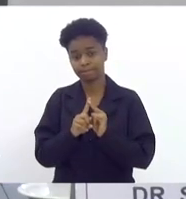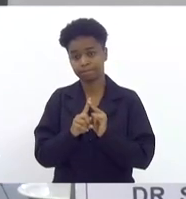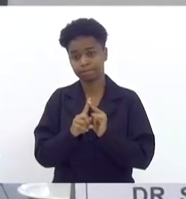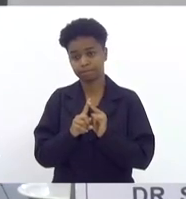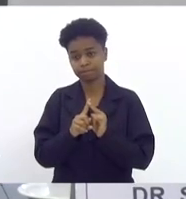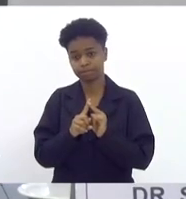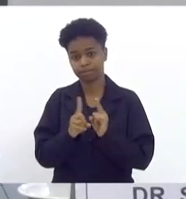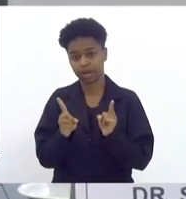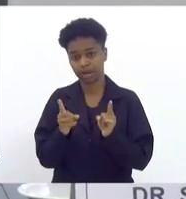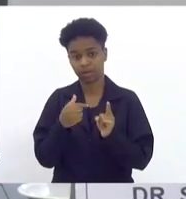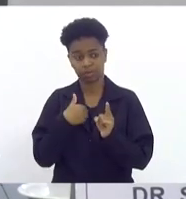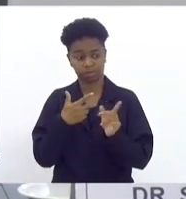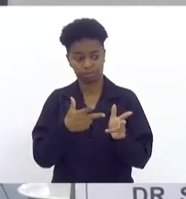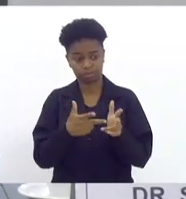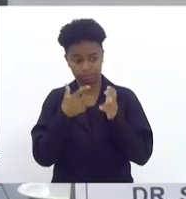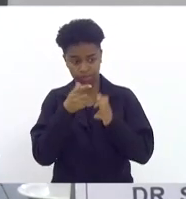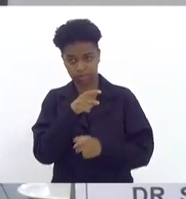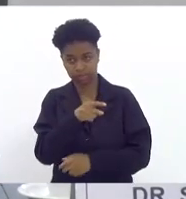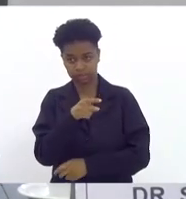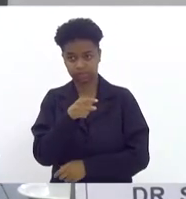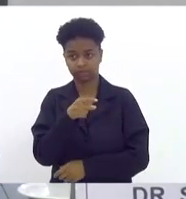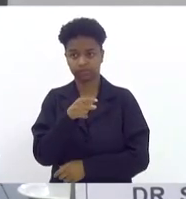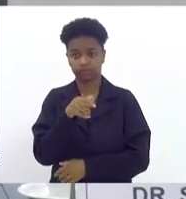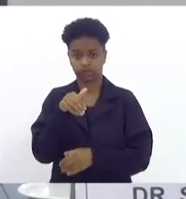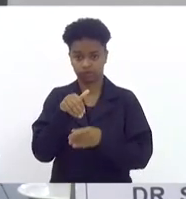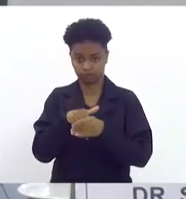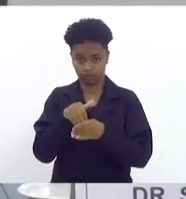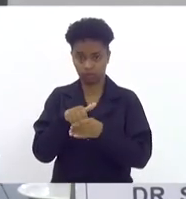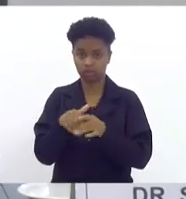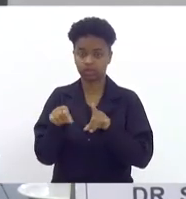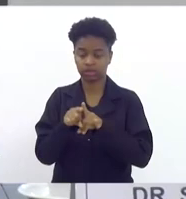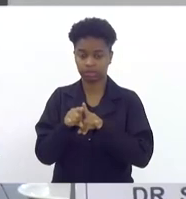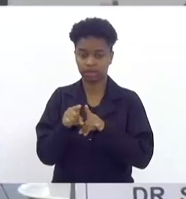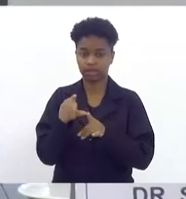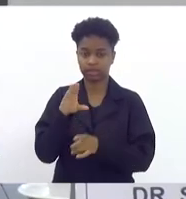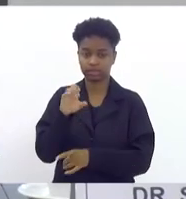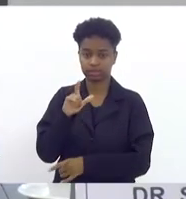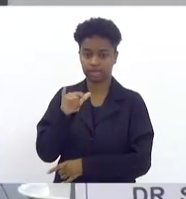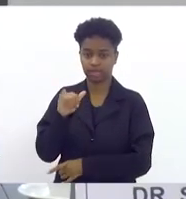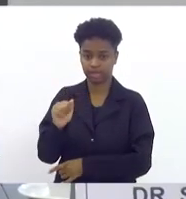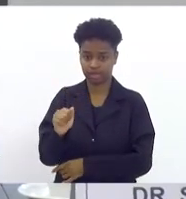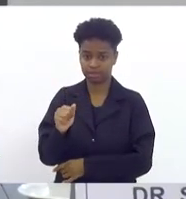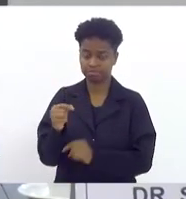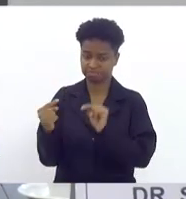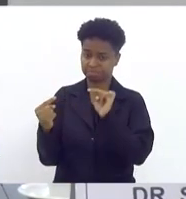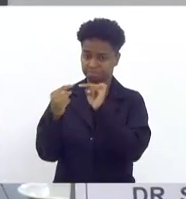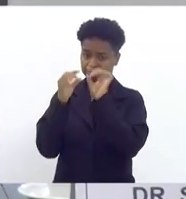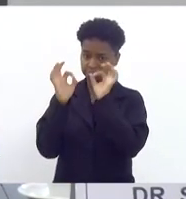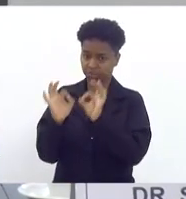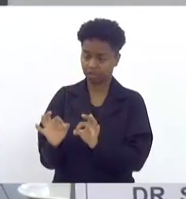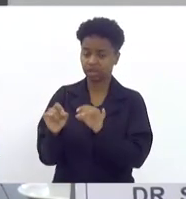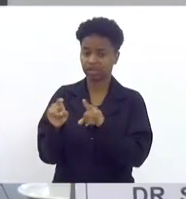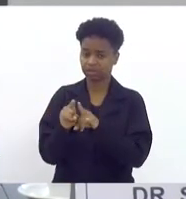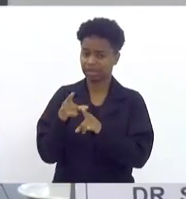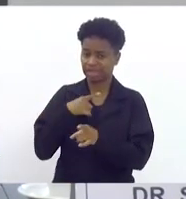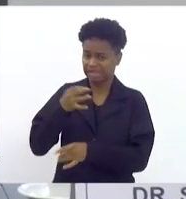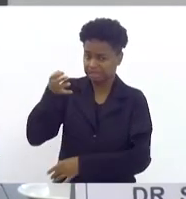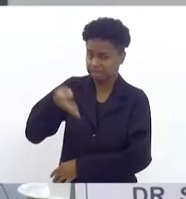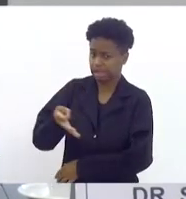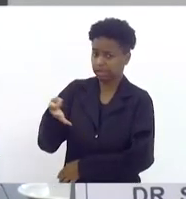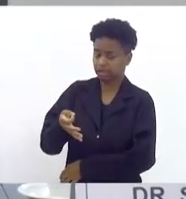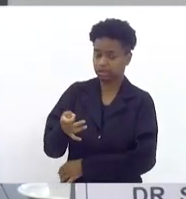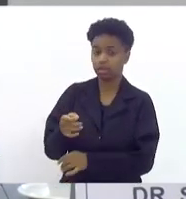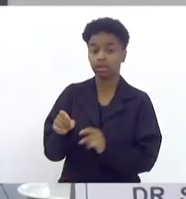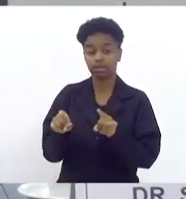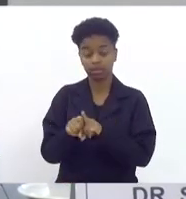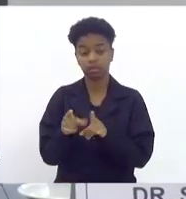vejo a defesa do voto de Vossa Excelência por parte da deputada Célia muito, muito acertada e muito convicta. E